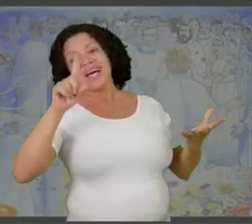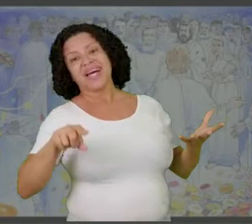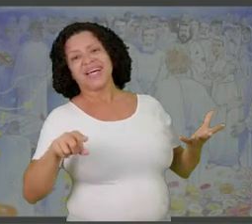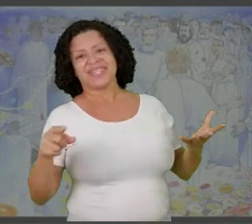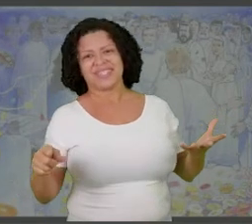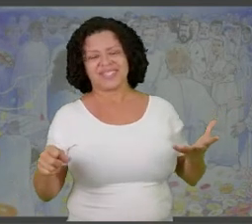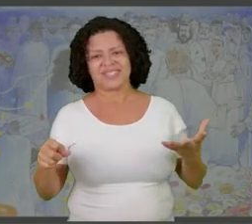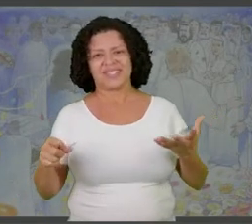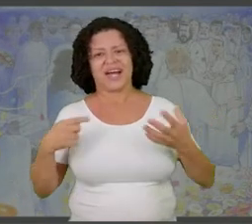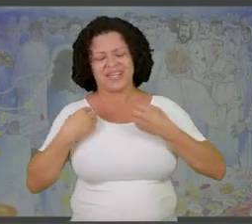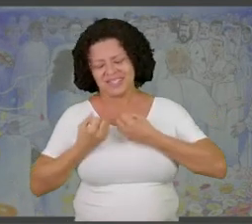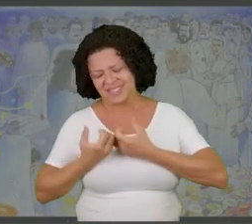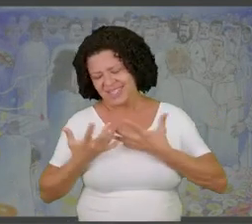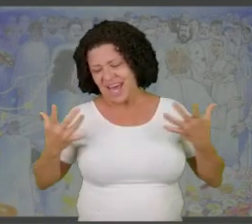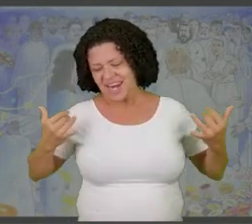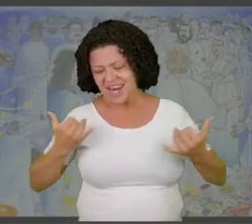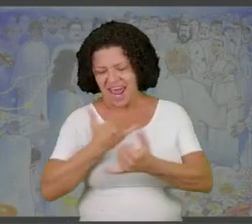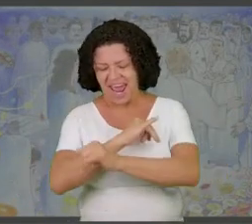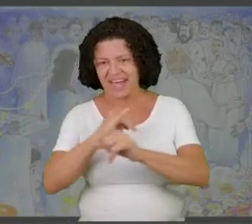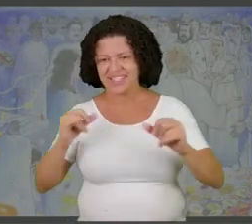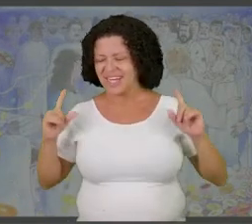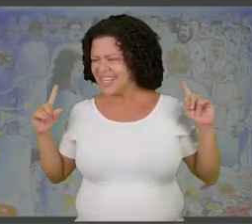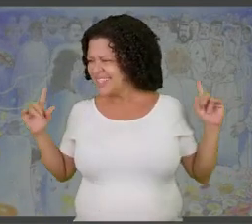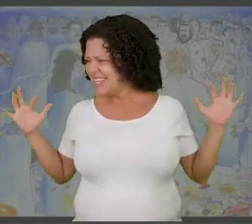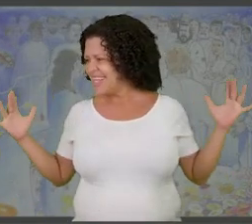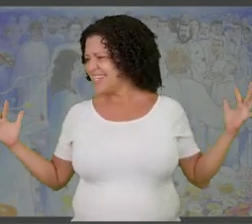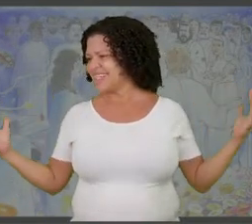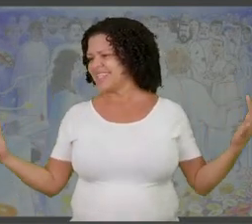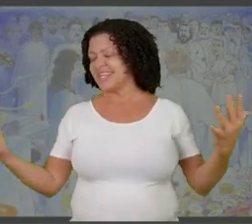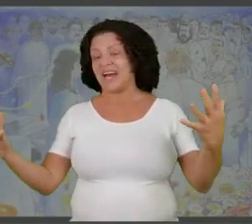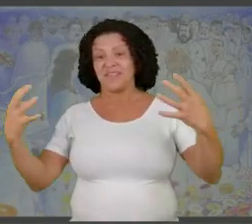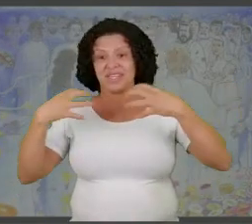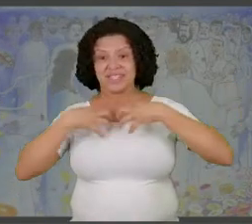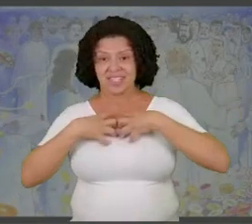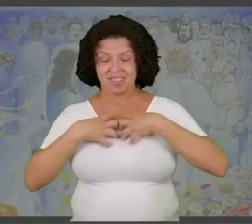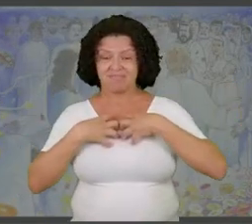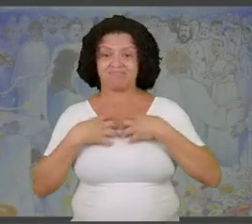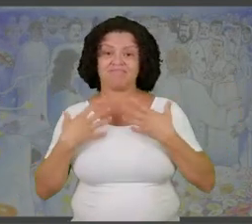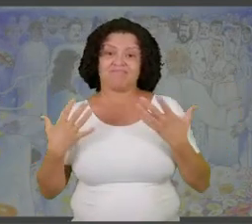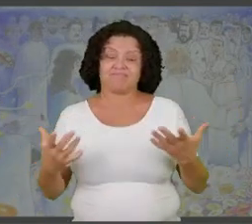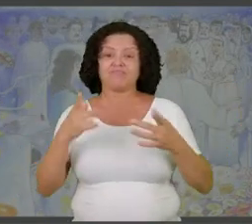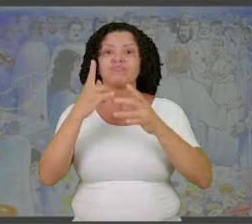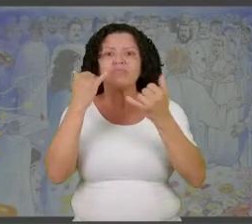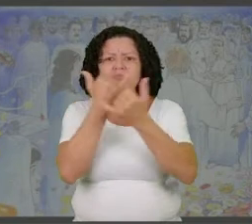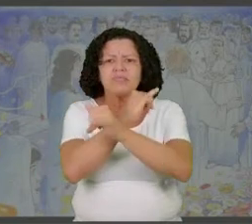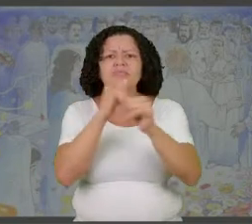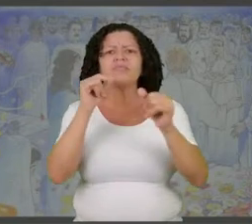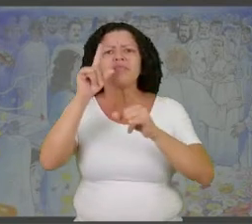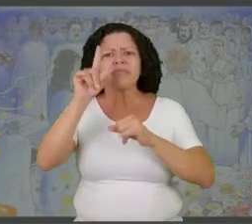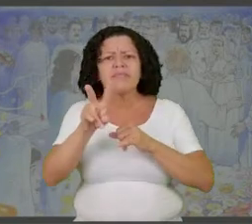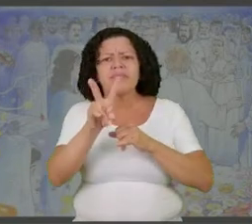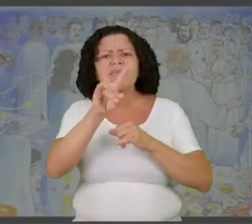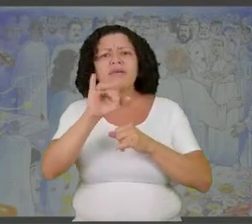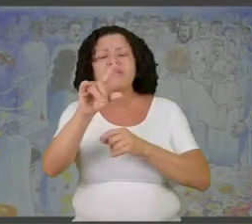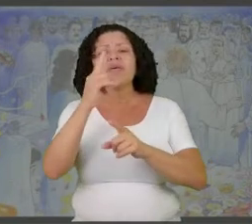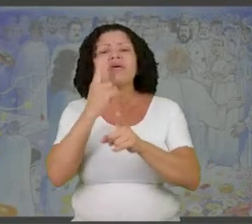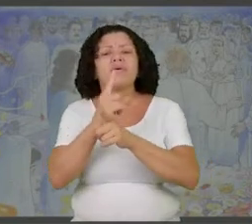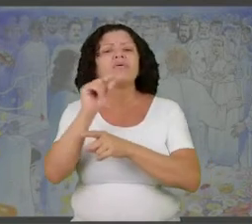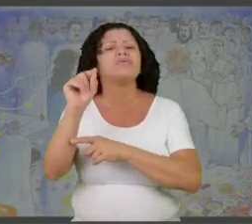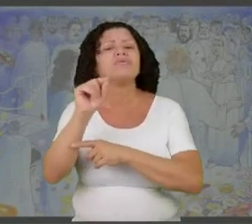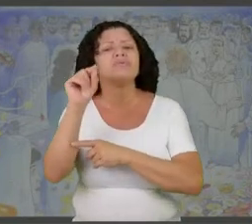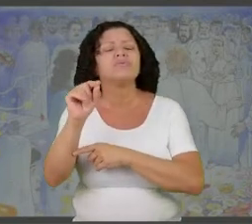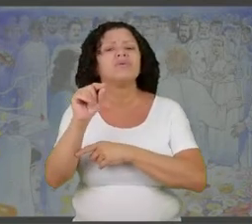somos, vai emitir essa energia que está na nossa essência. E essa energia, ela vai